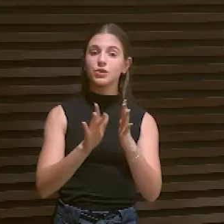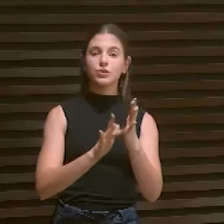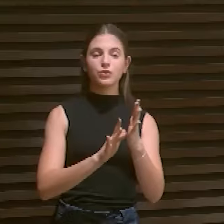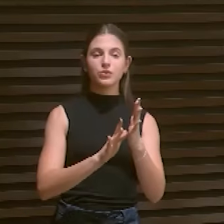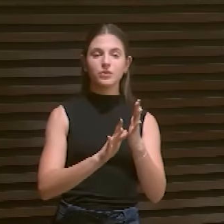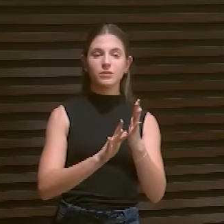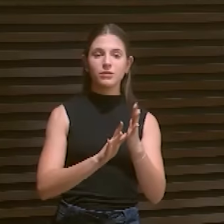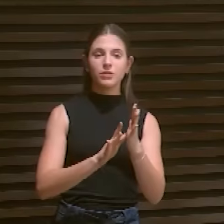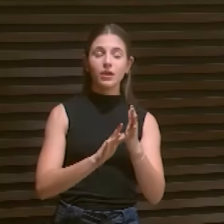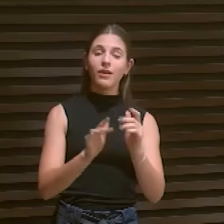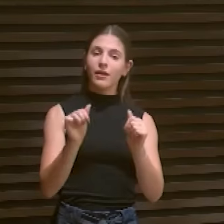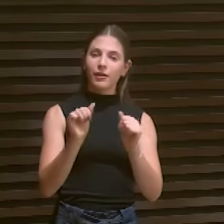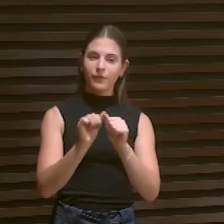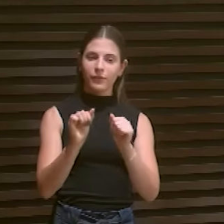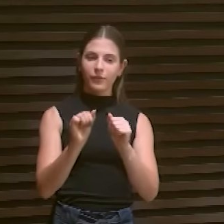Ele fez como que